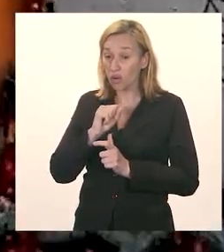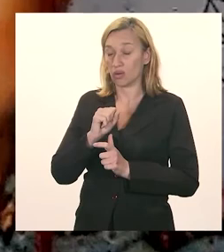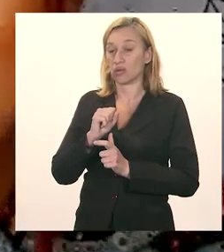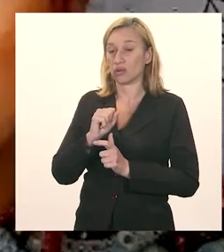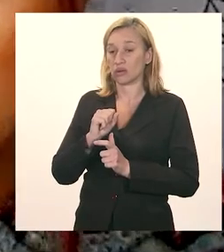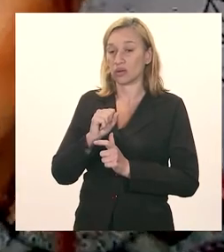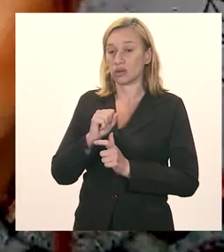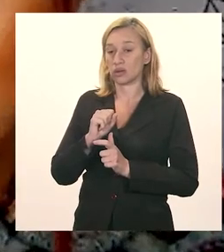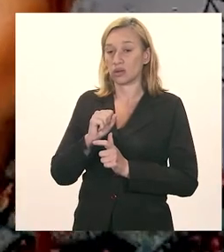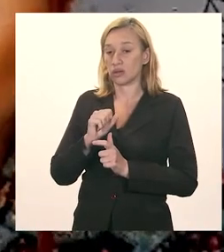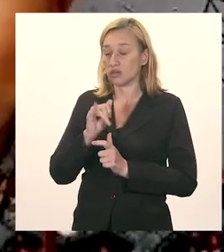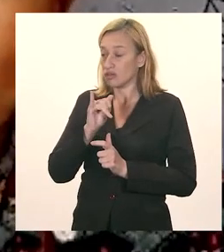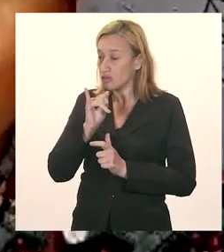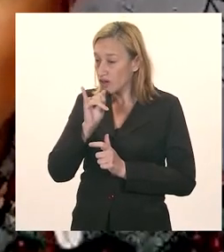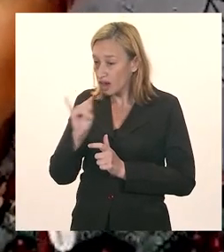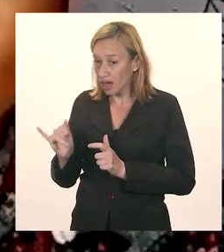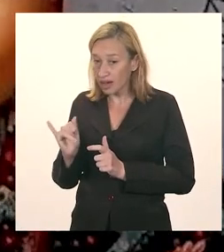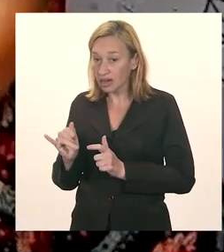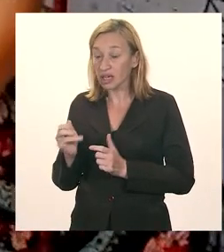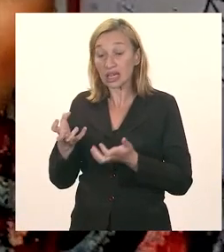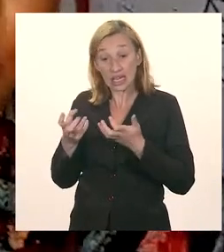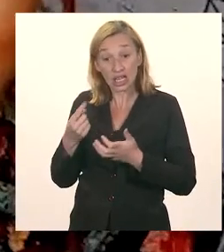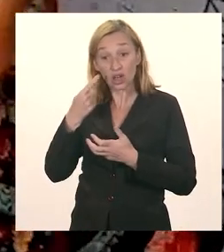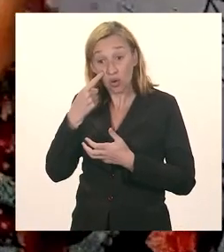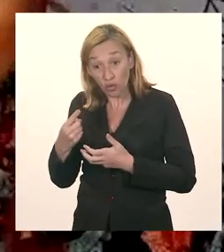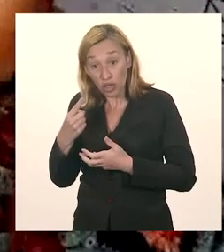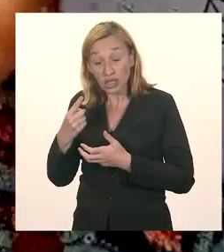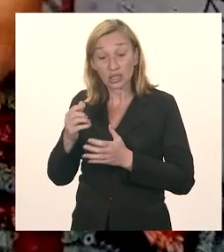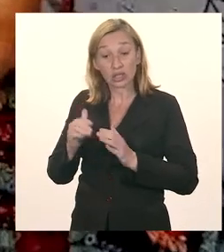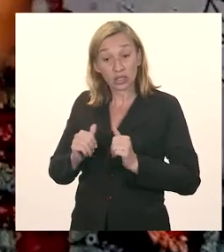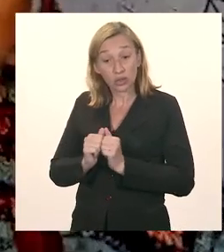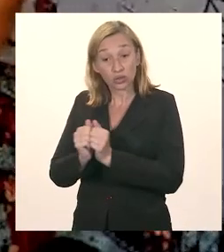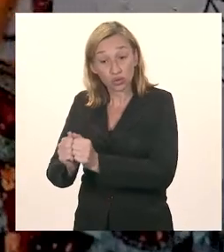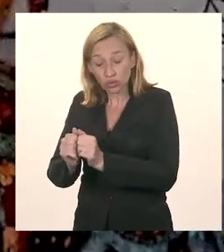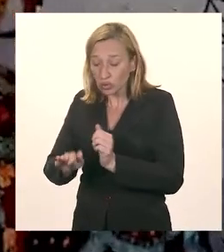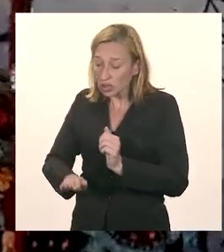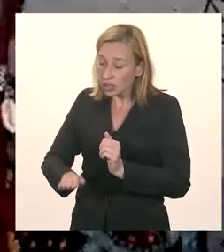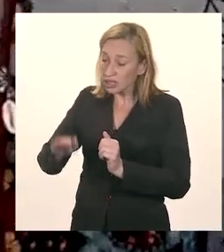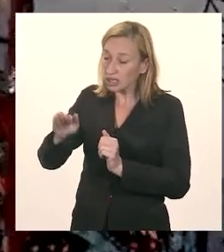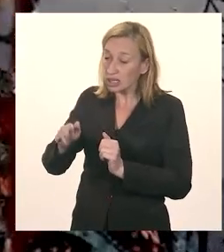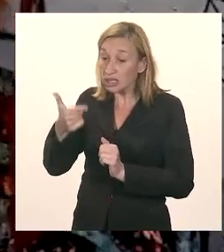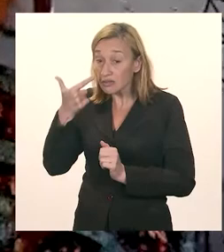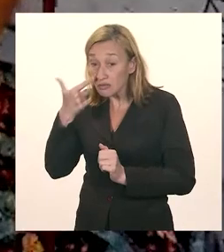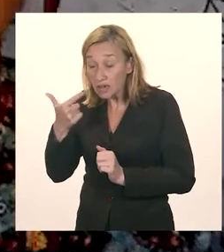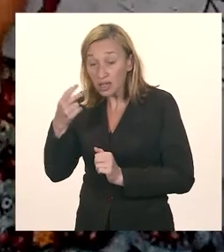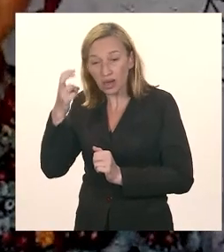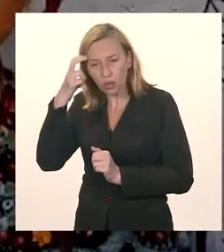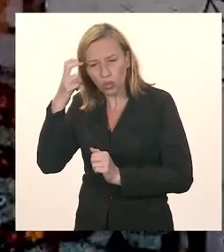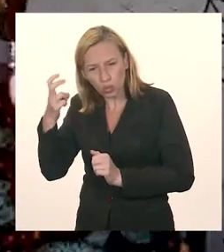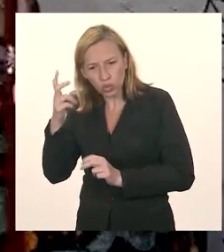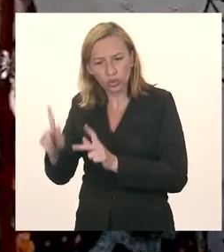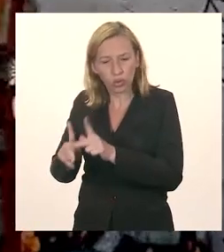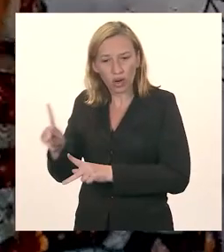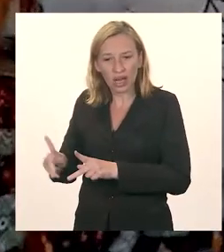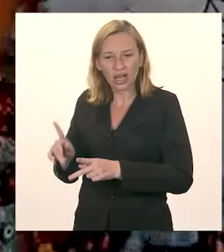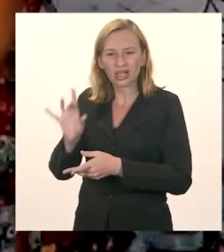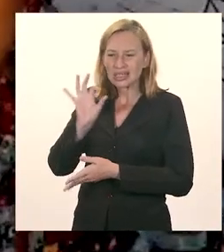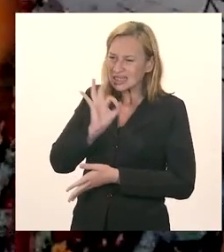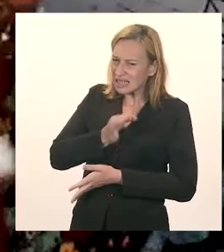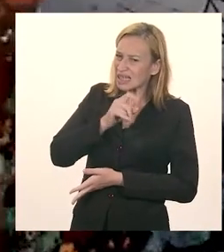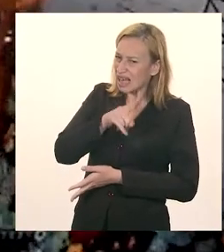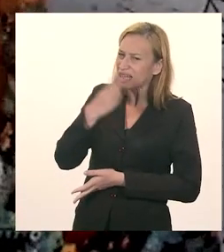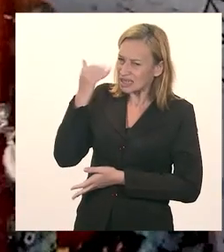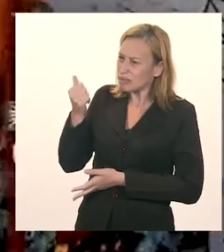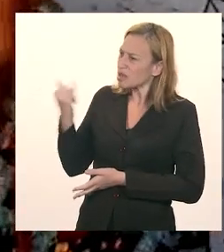Ela queria que eu fosse pro encontro cultural, que eu visse, que eu crescesse em frente àquilo. E eu não sei, no fundo